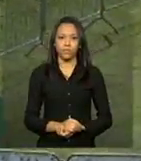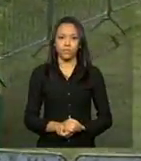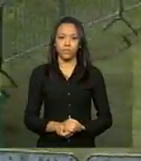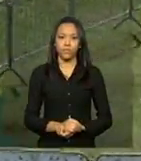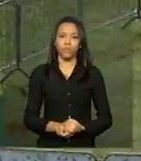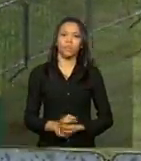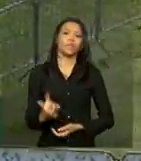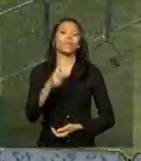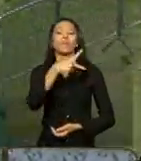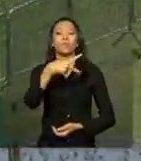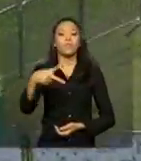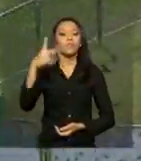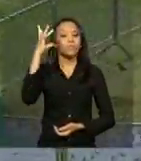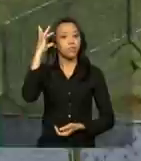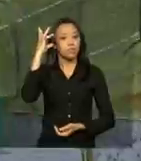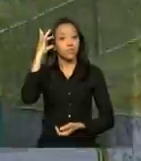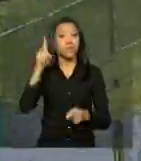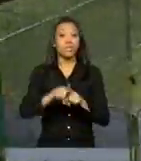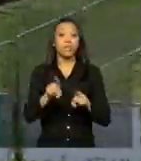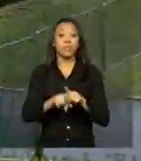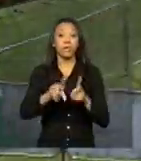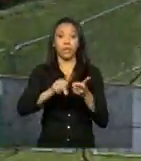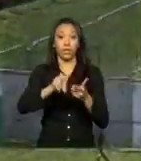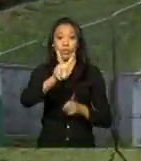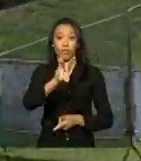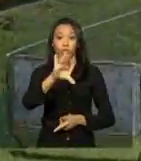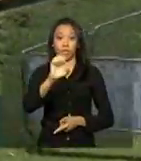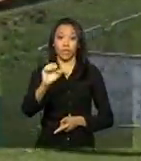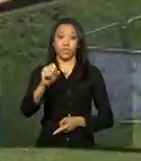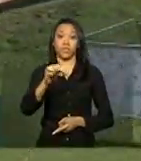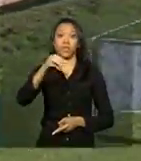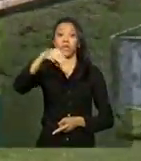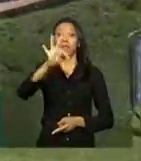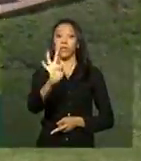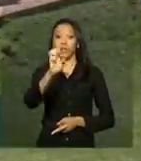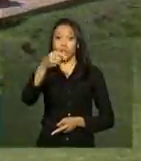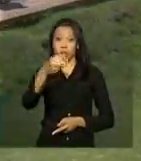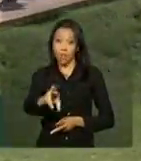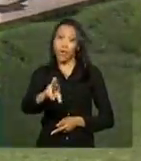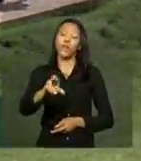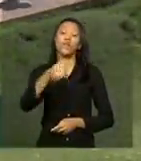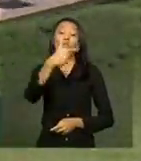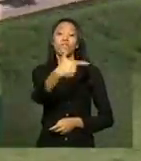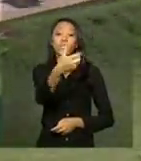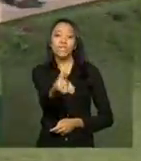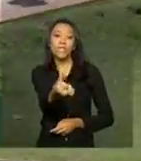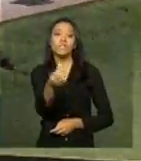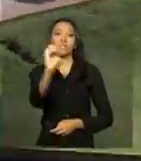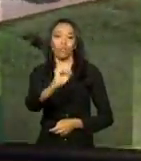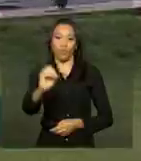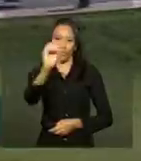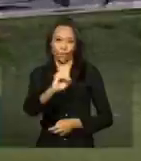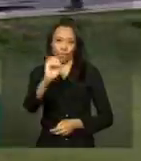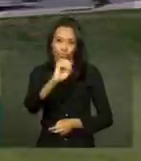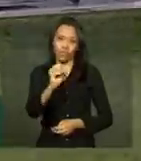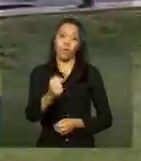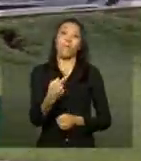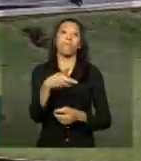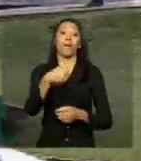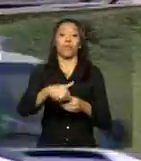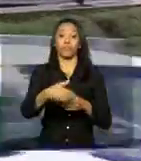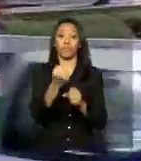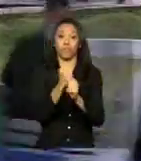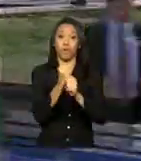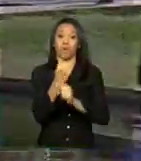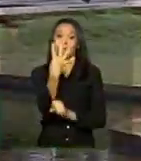Presidenta Dilma Rousseff e o vice Michel Temer foram reeleitos no dia 26 de outubro para um novo mandato de 4 anos. Olha só o